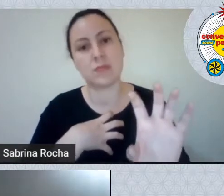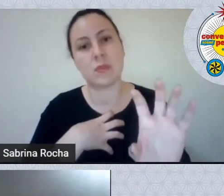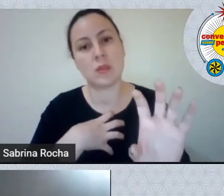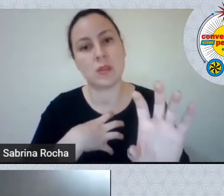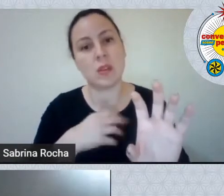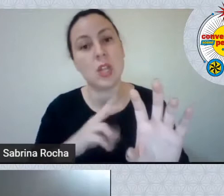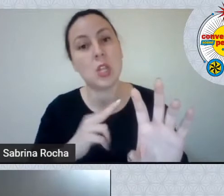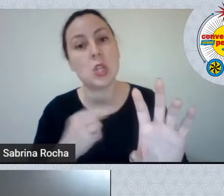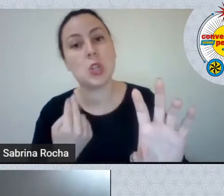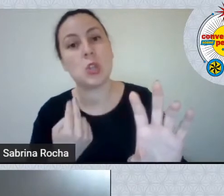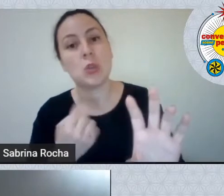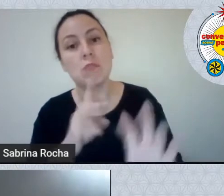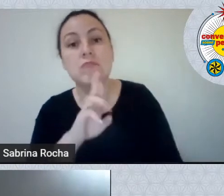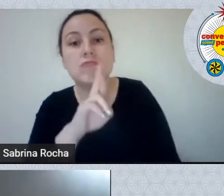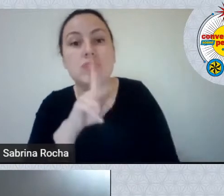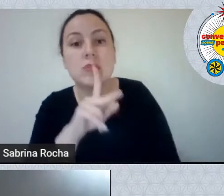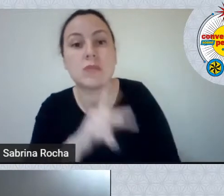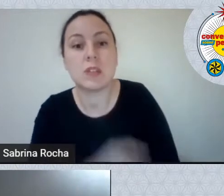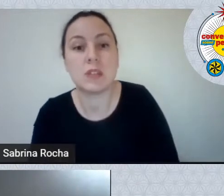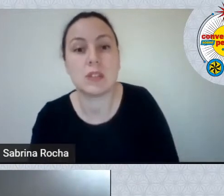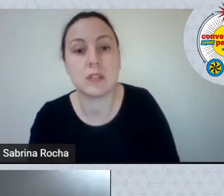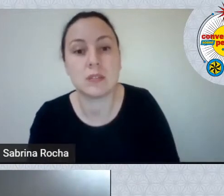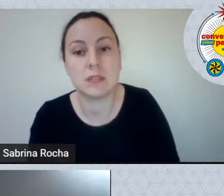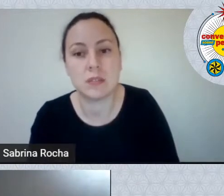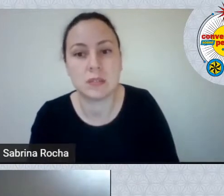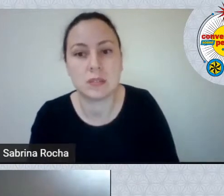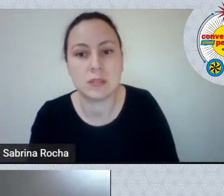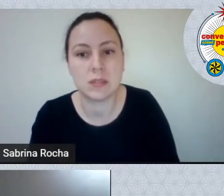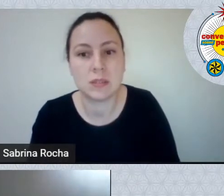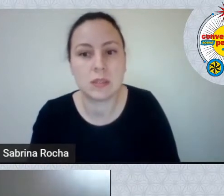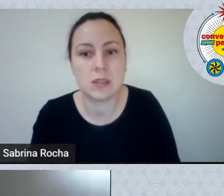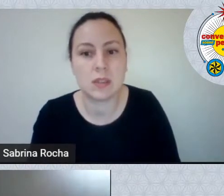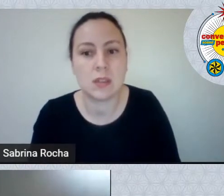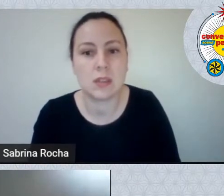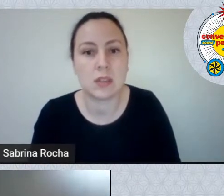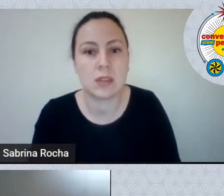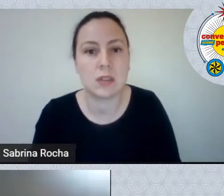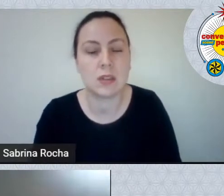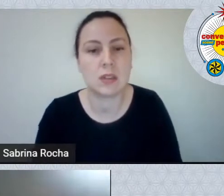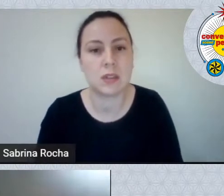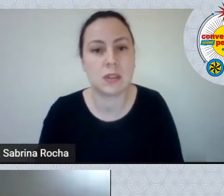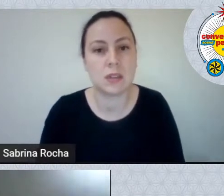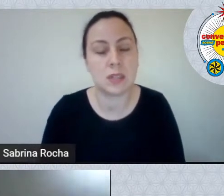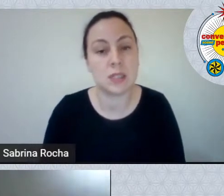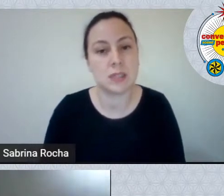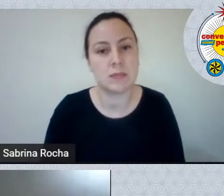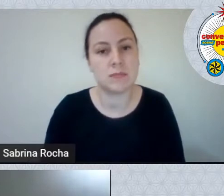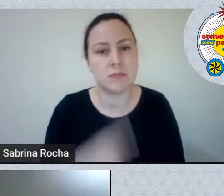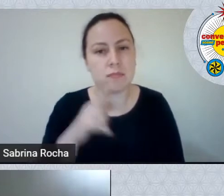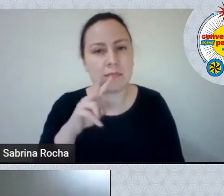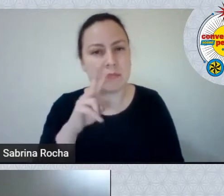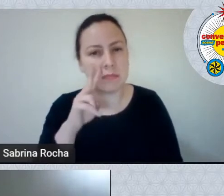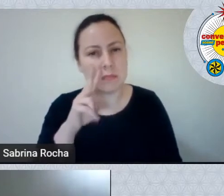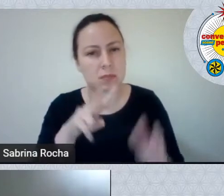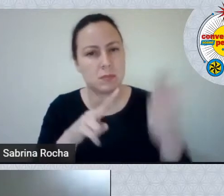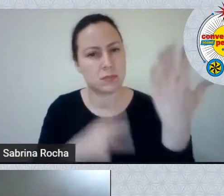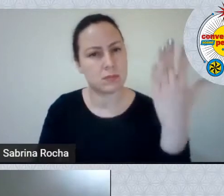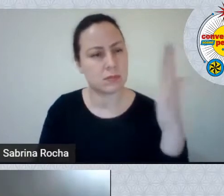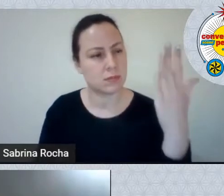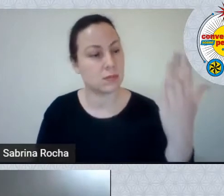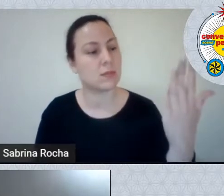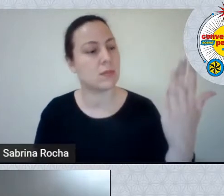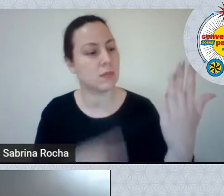nomeado de outra maneira. A hora que a gente se enxerga no espelho de afetos, que é o olhar do outro,